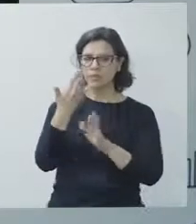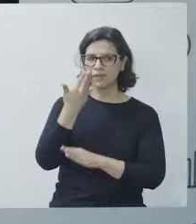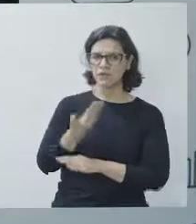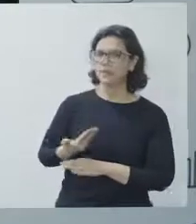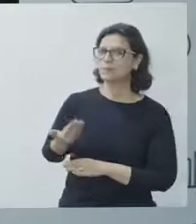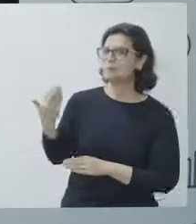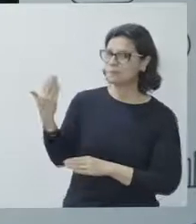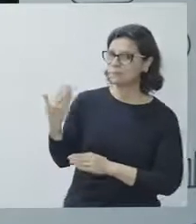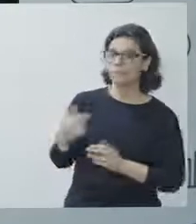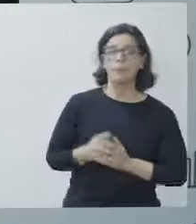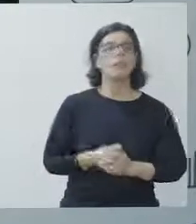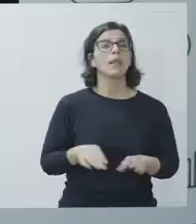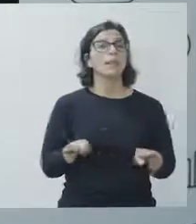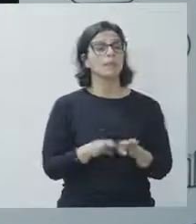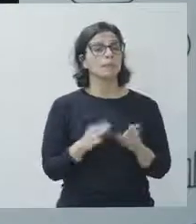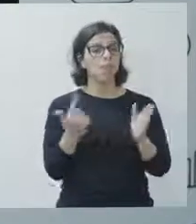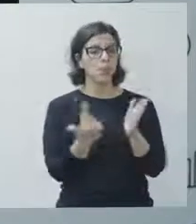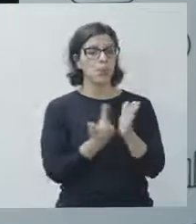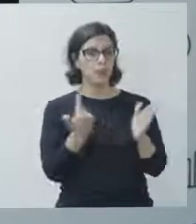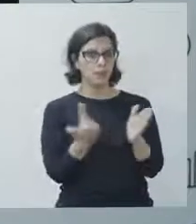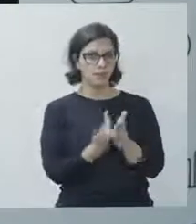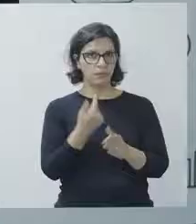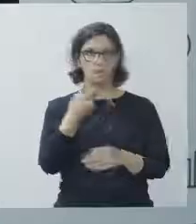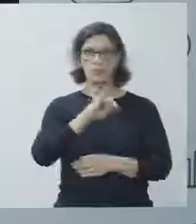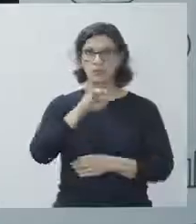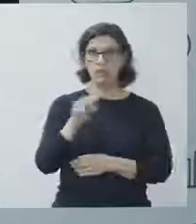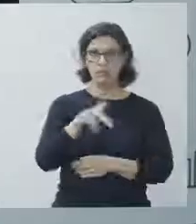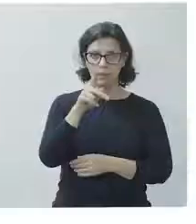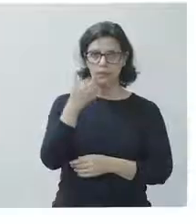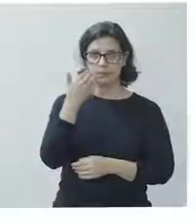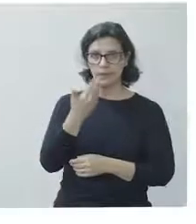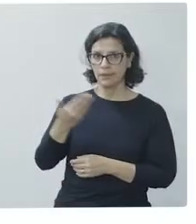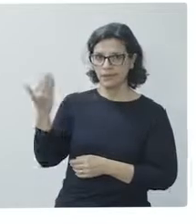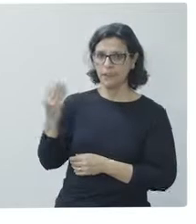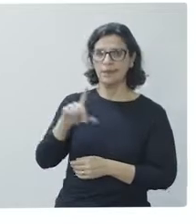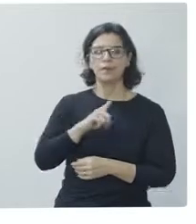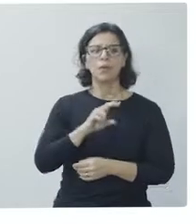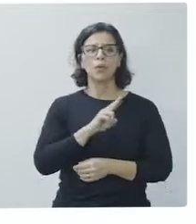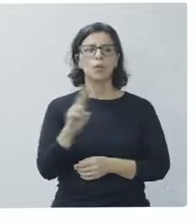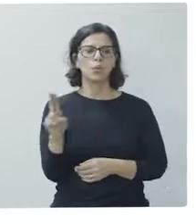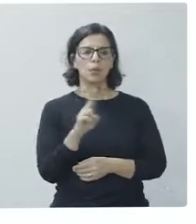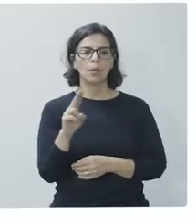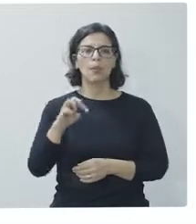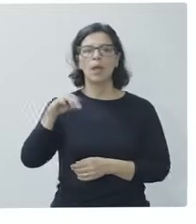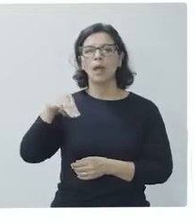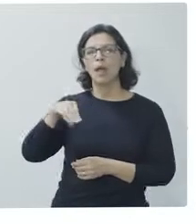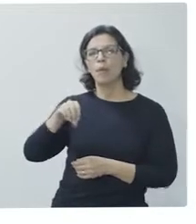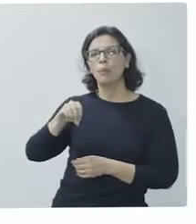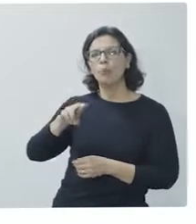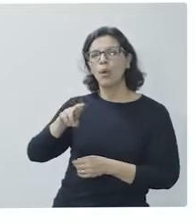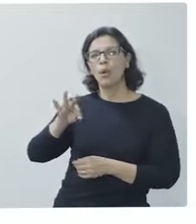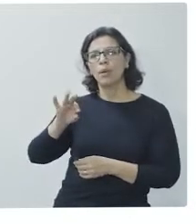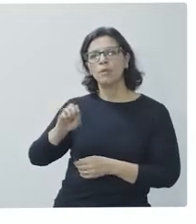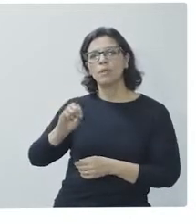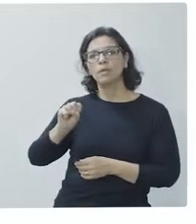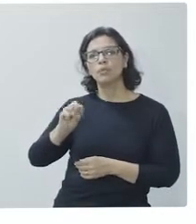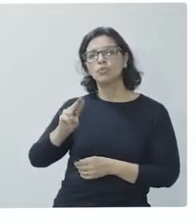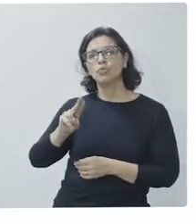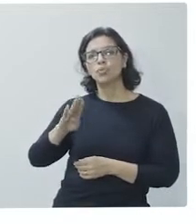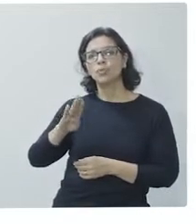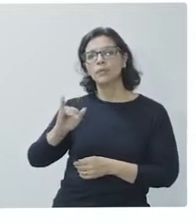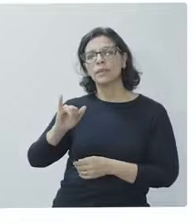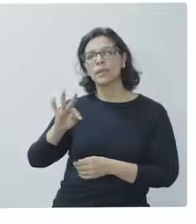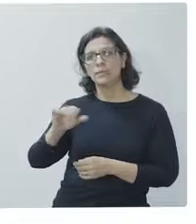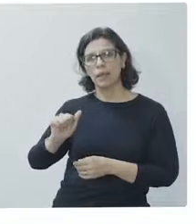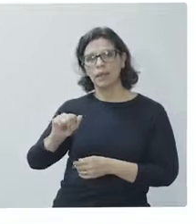vocês conhecerem, a obra, uma outra obra da J.K. Rowling, que é chamada de Morte Súbita. O que, que é essa